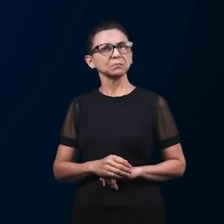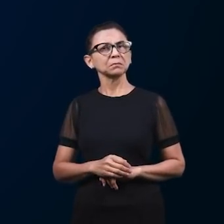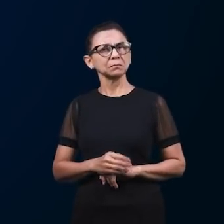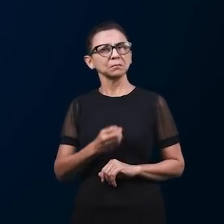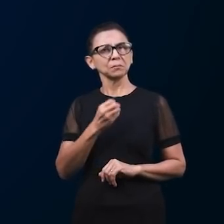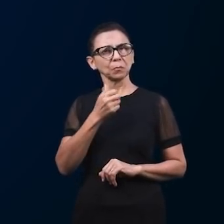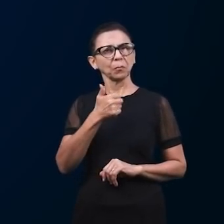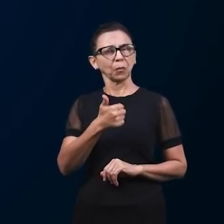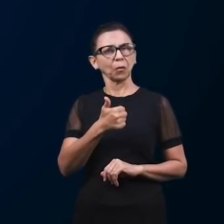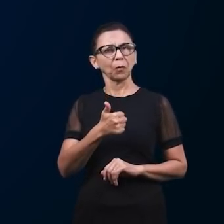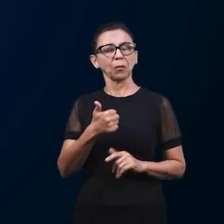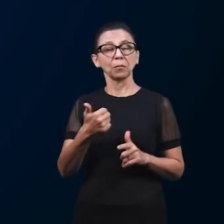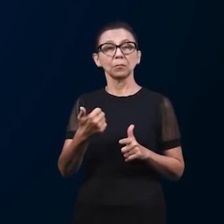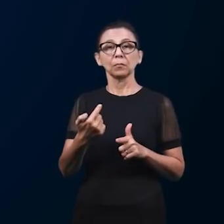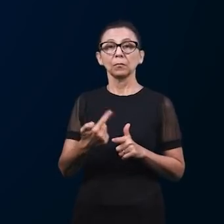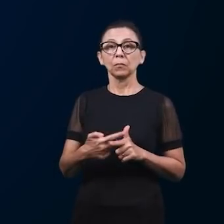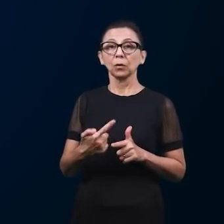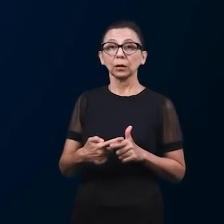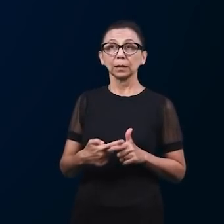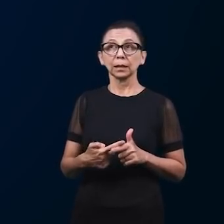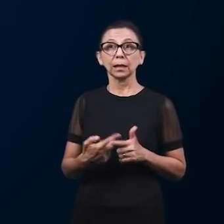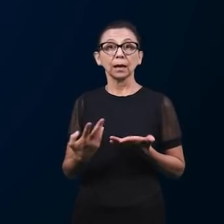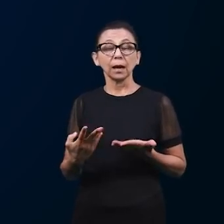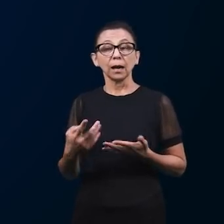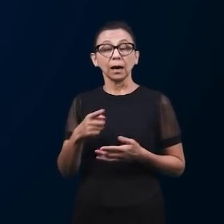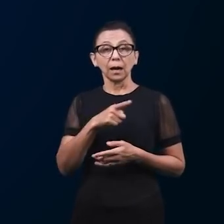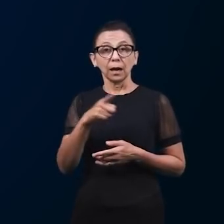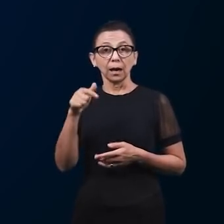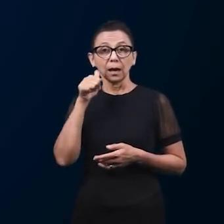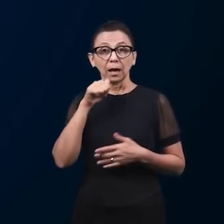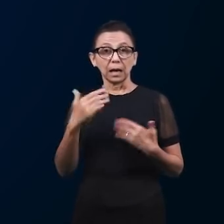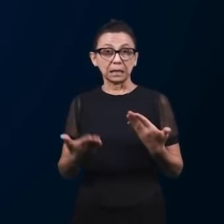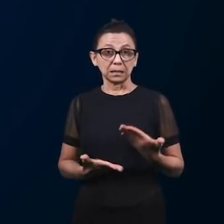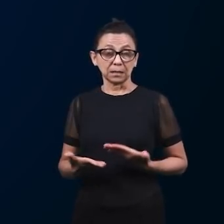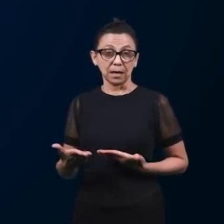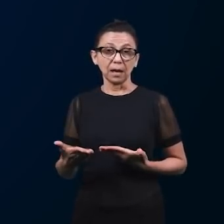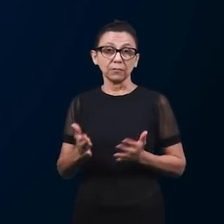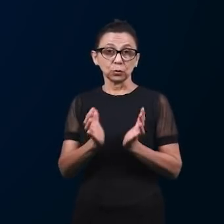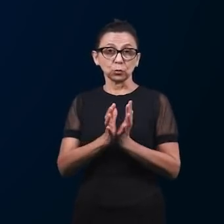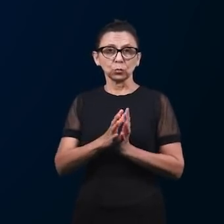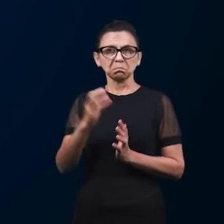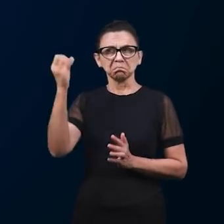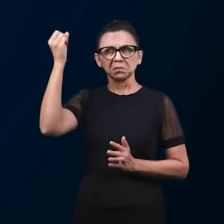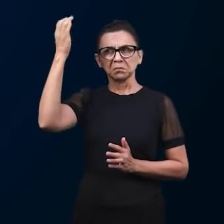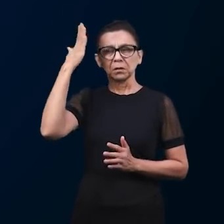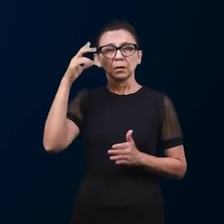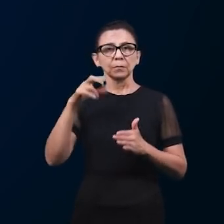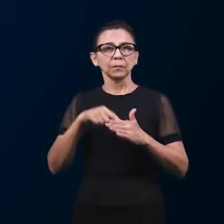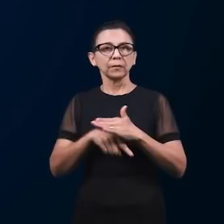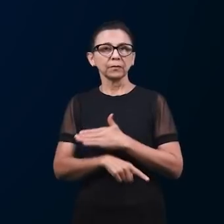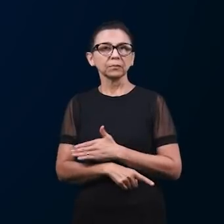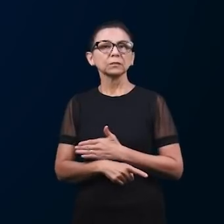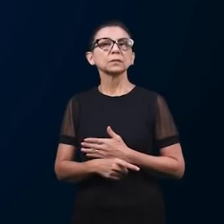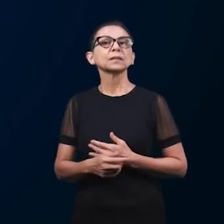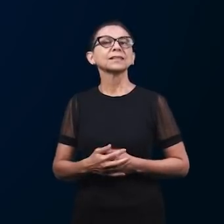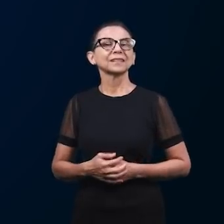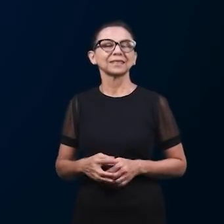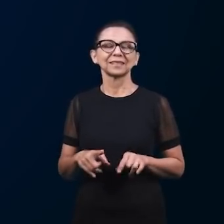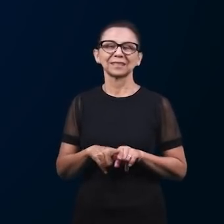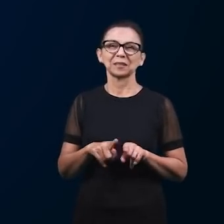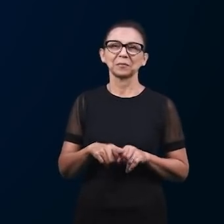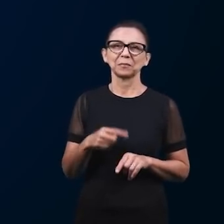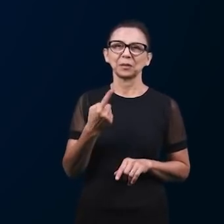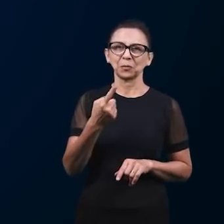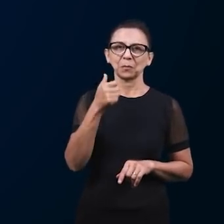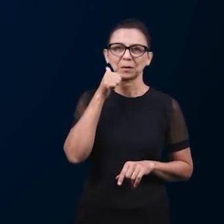maior beneficiado, porque as revelações, a profundidade que elas estão alcançando é uma coisa maravilhosa.